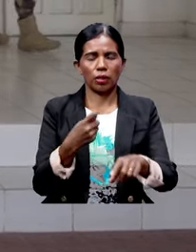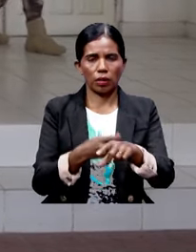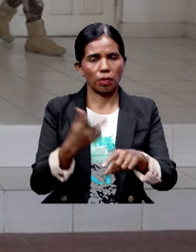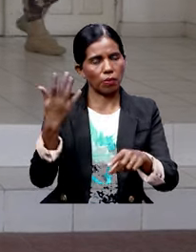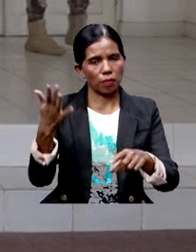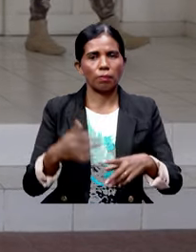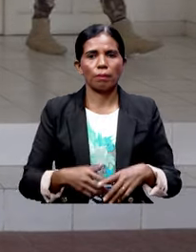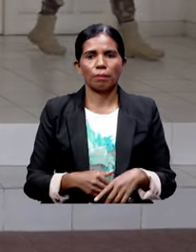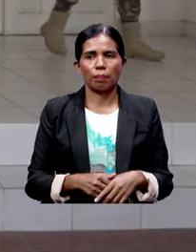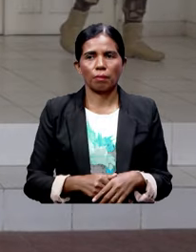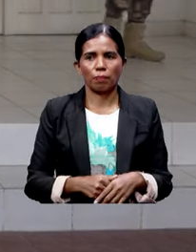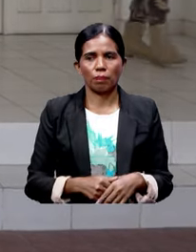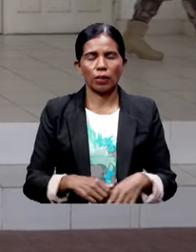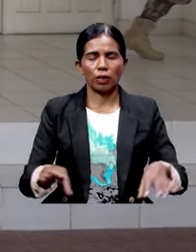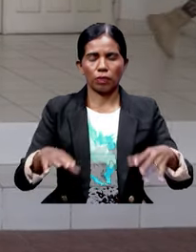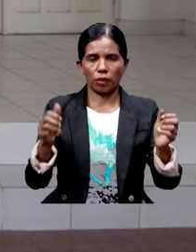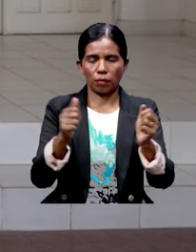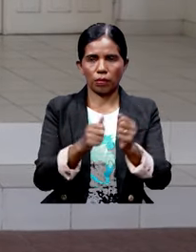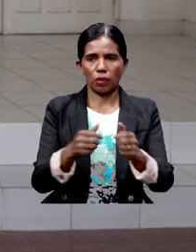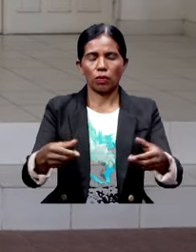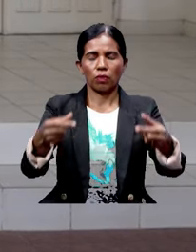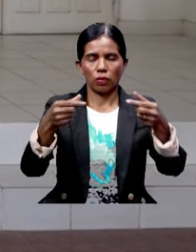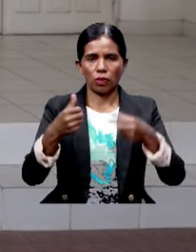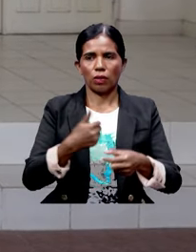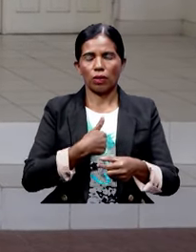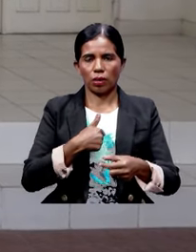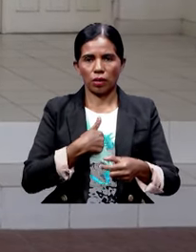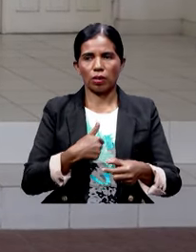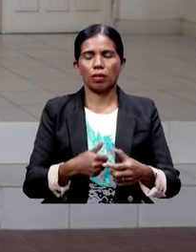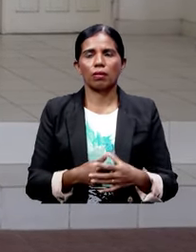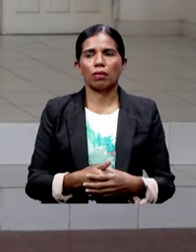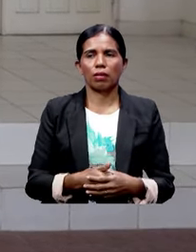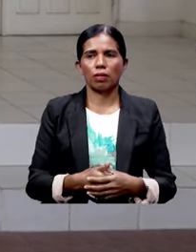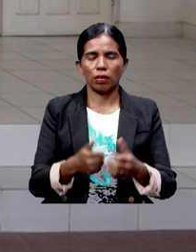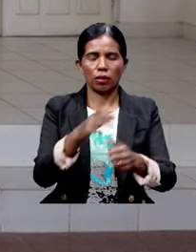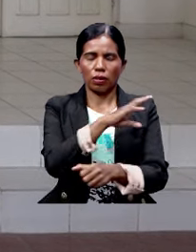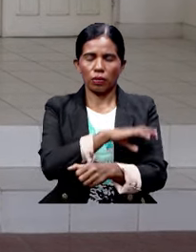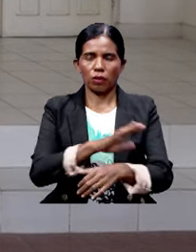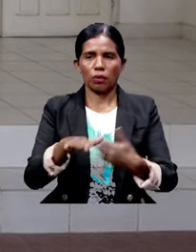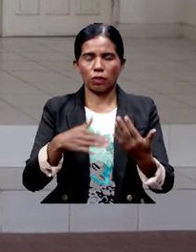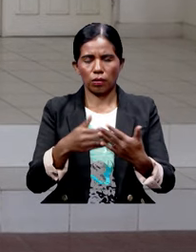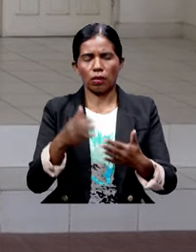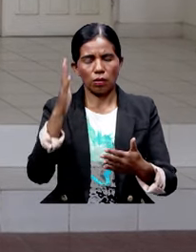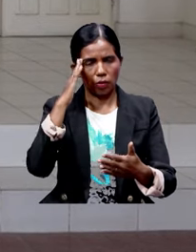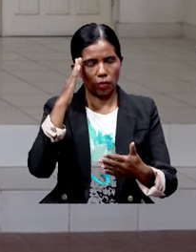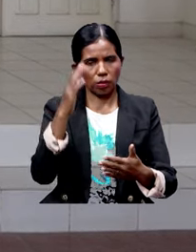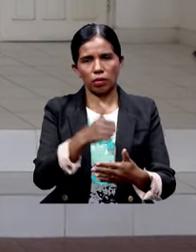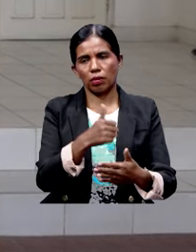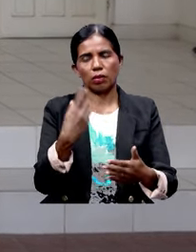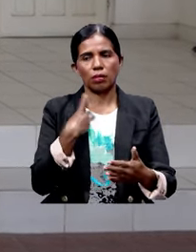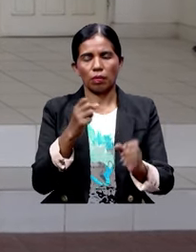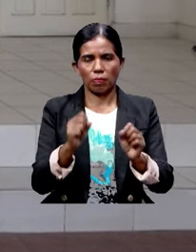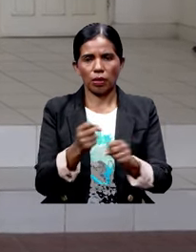ka coopera ka ta entregaan ba agente segurança era ona ka ta atuação ser ser ita ber